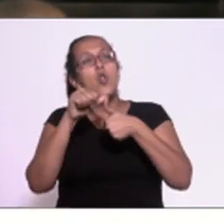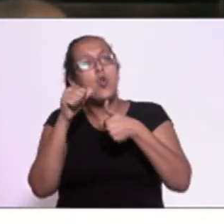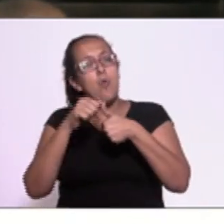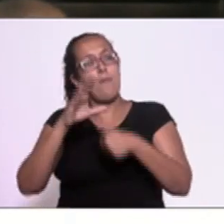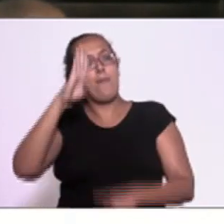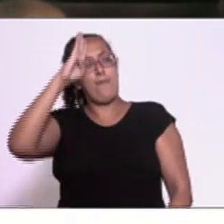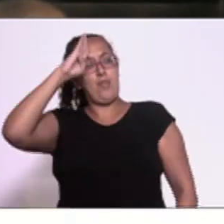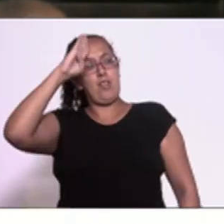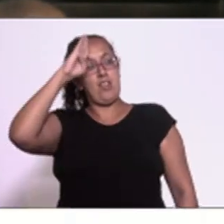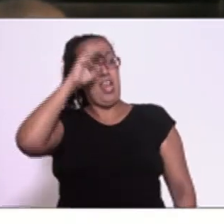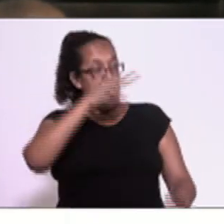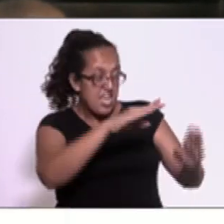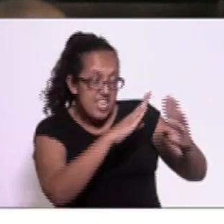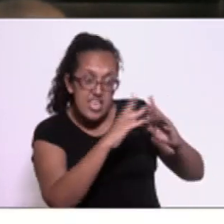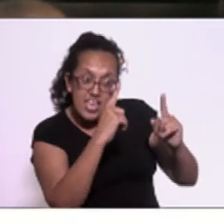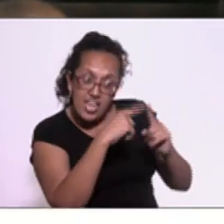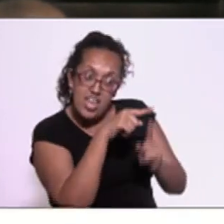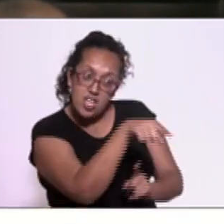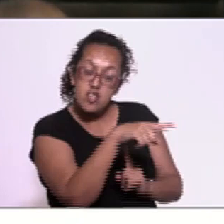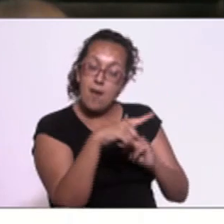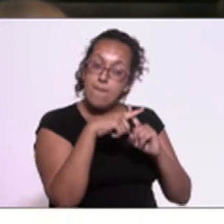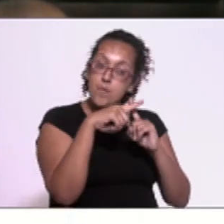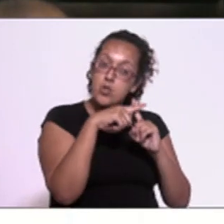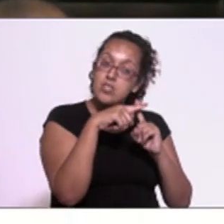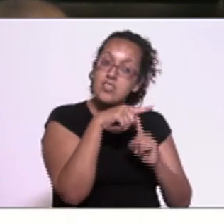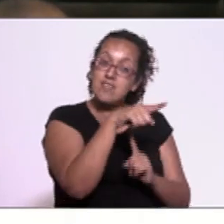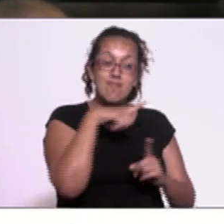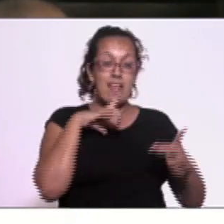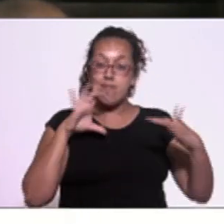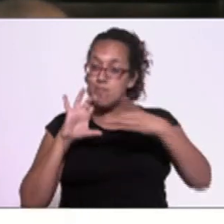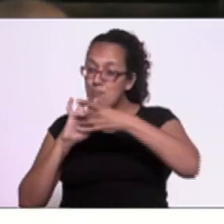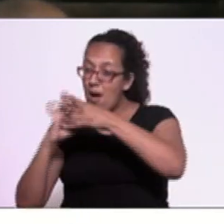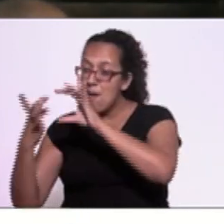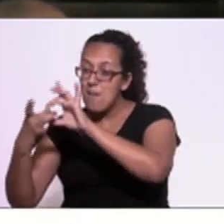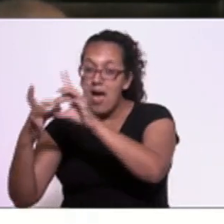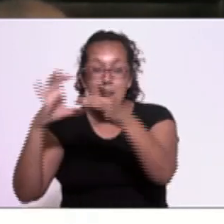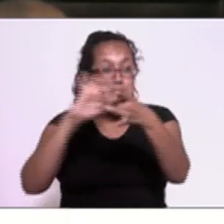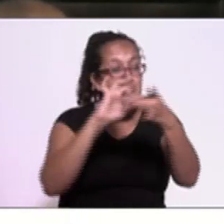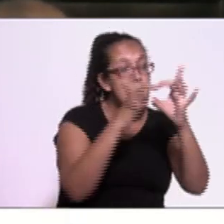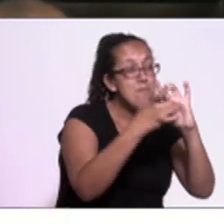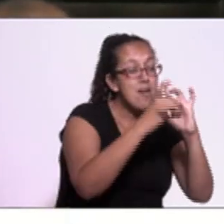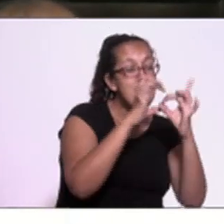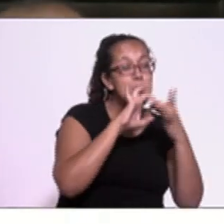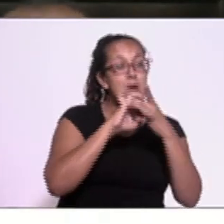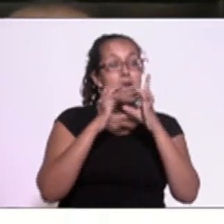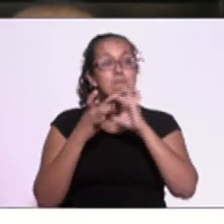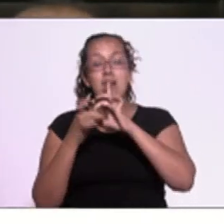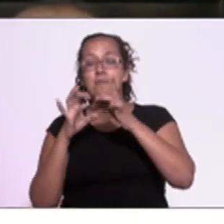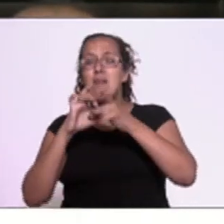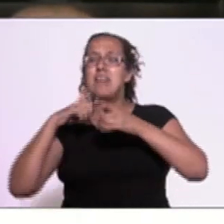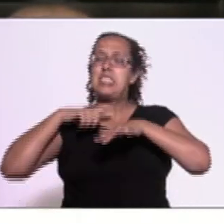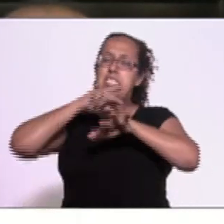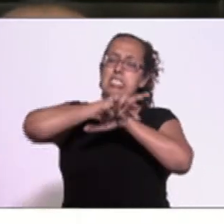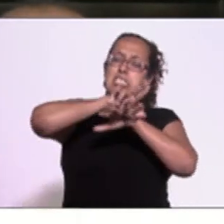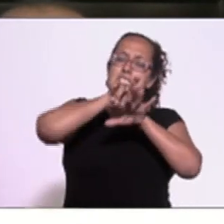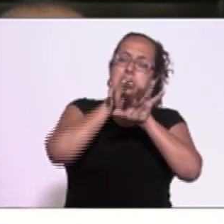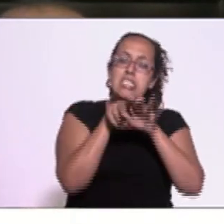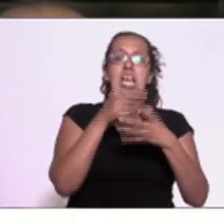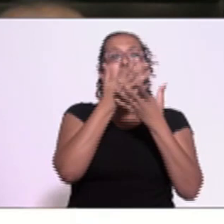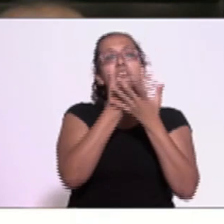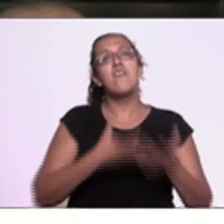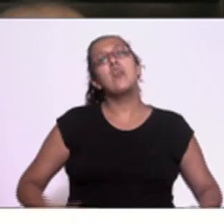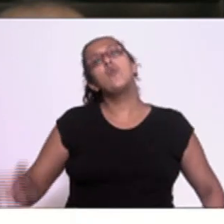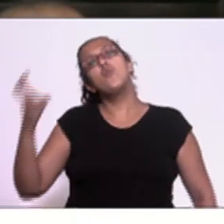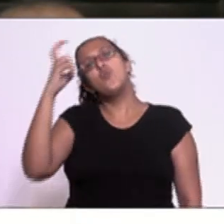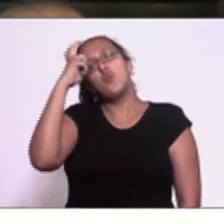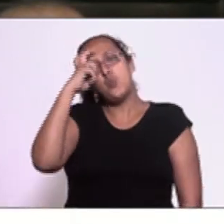Positivista, pelo excelente trabalho de integração de instituições por ocasião dos diversos eventos culturais